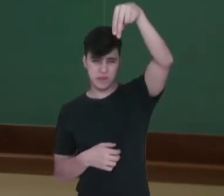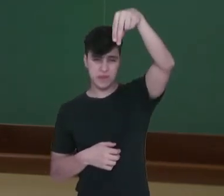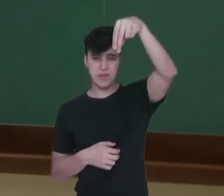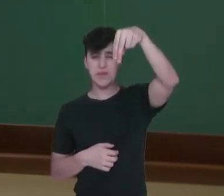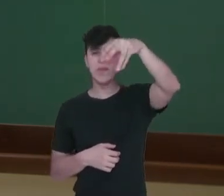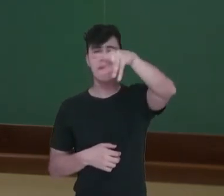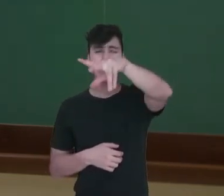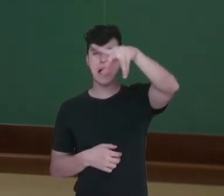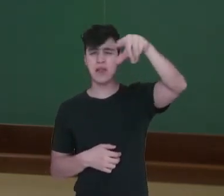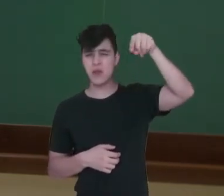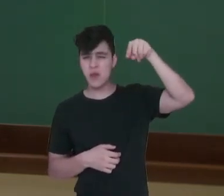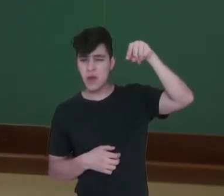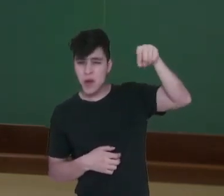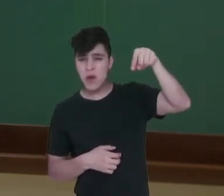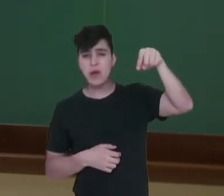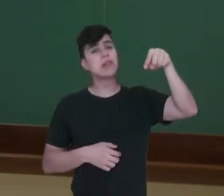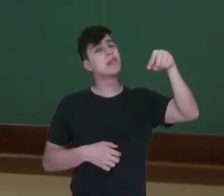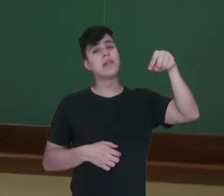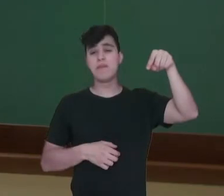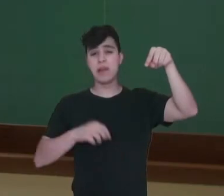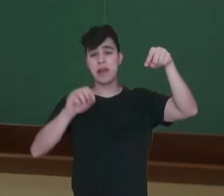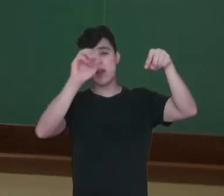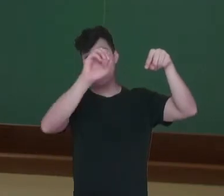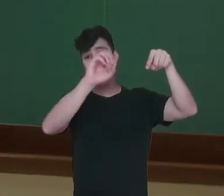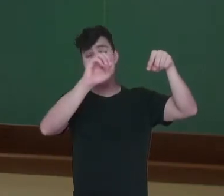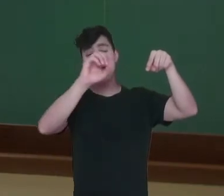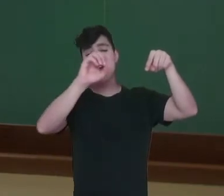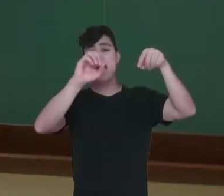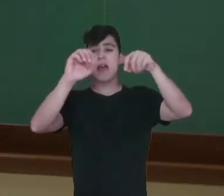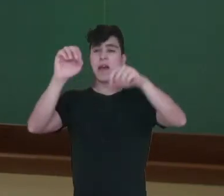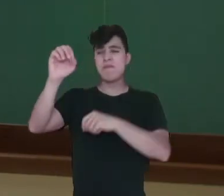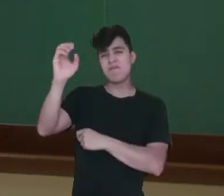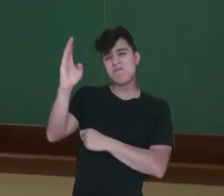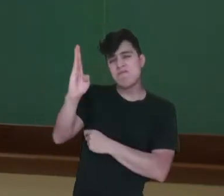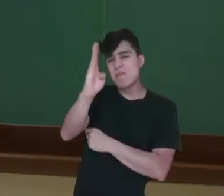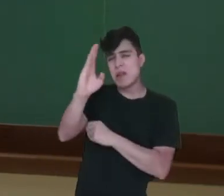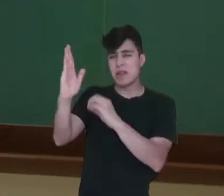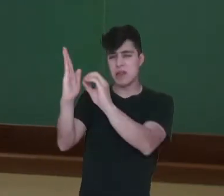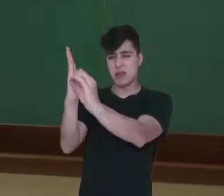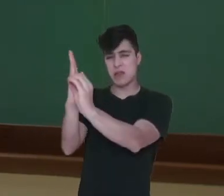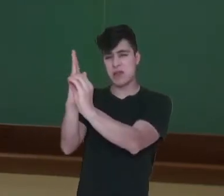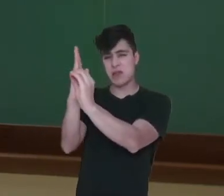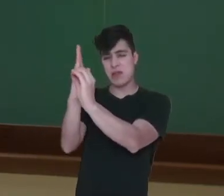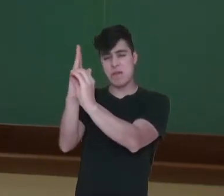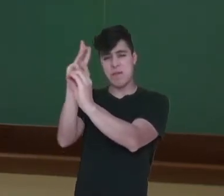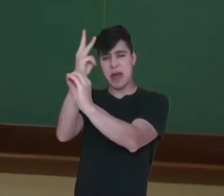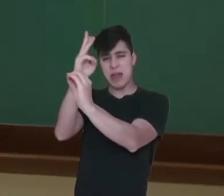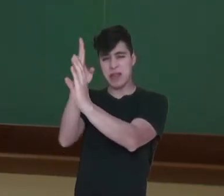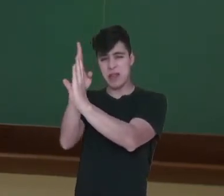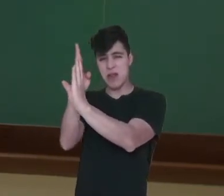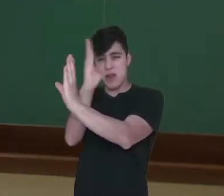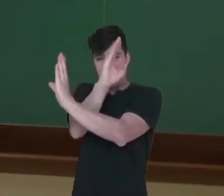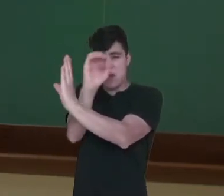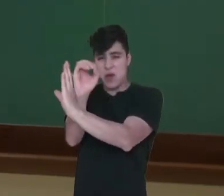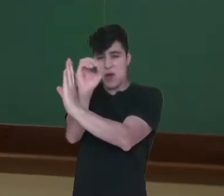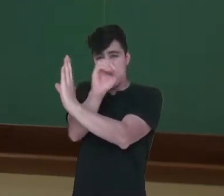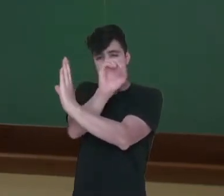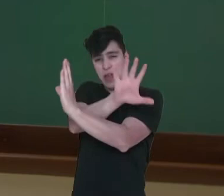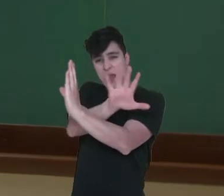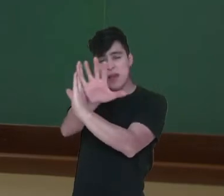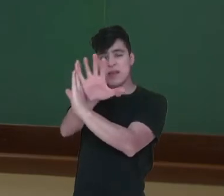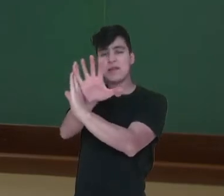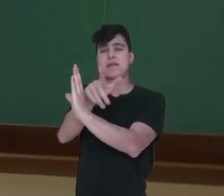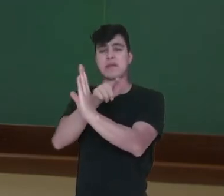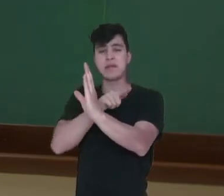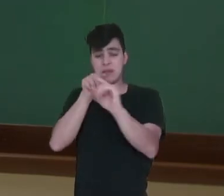Mato Grosso e oeste do Maranhão. Além, claro, de se estender ali por mais 8 países vizinhos do Brasil. Então, é